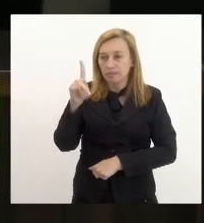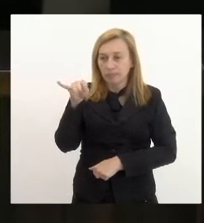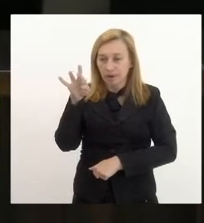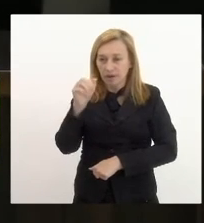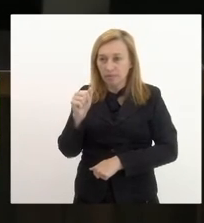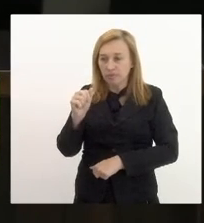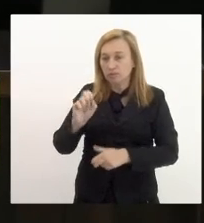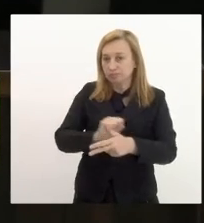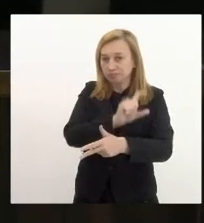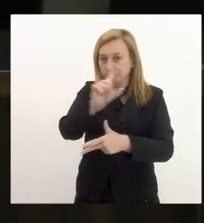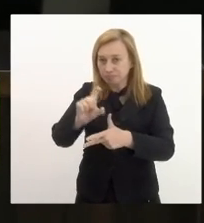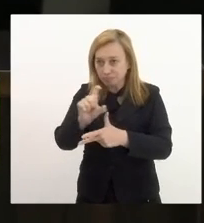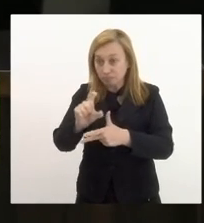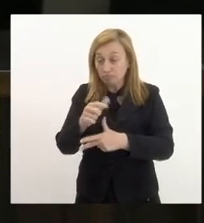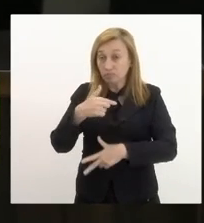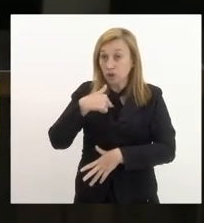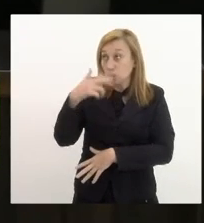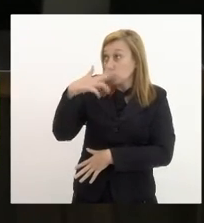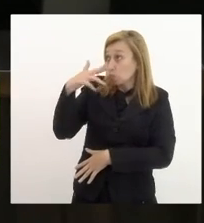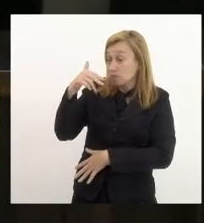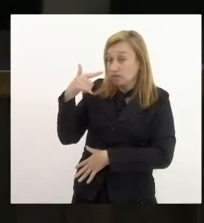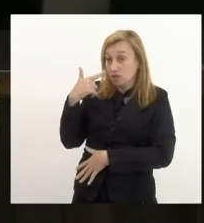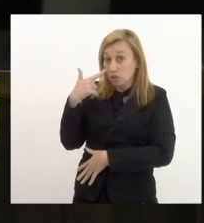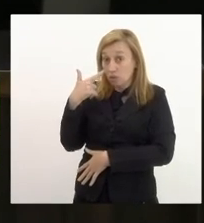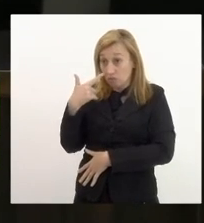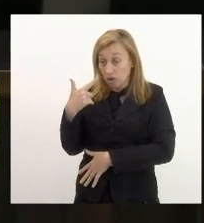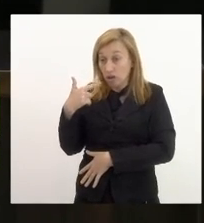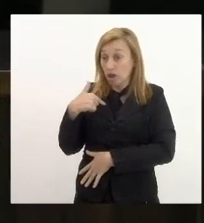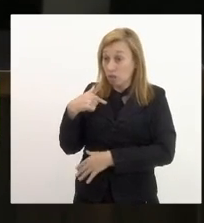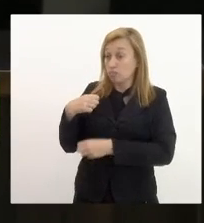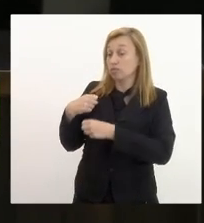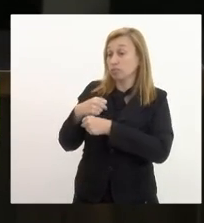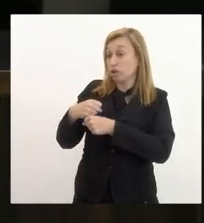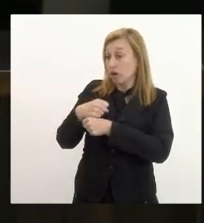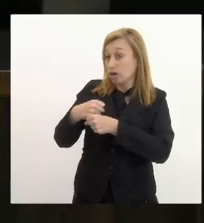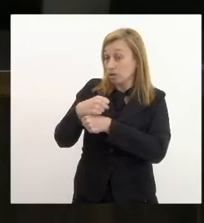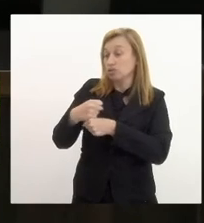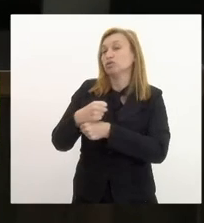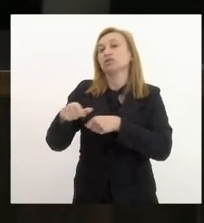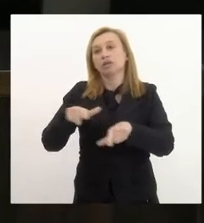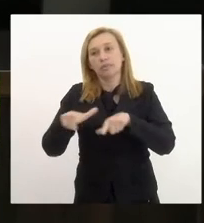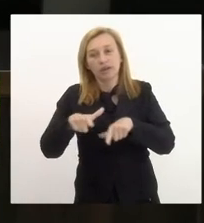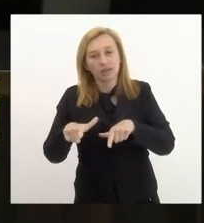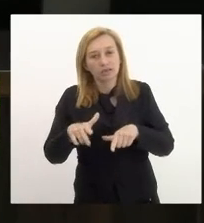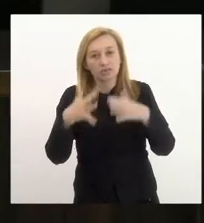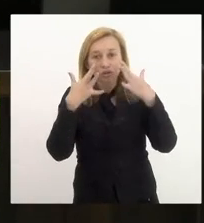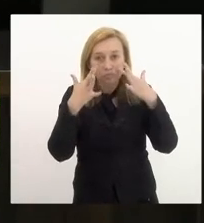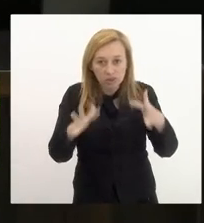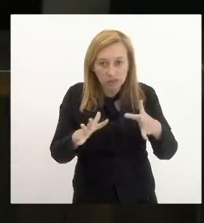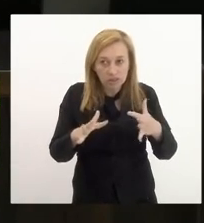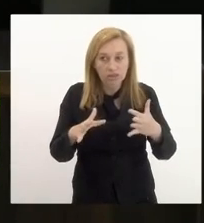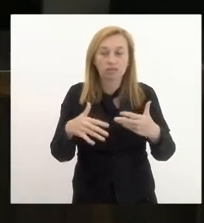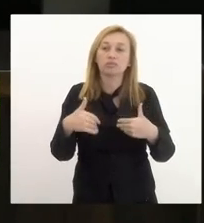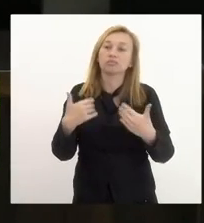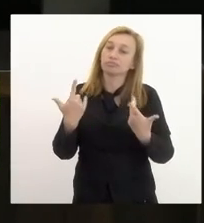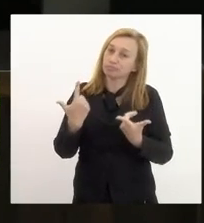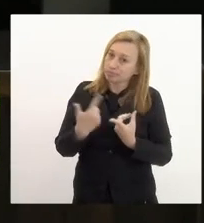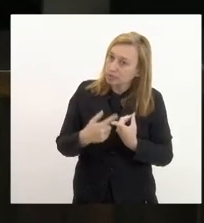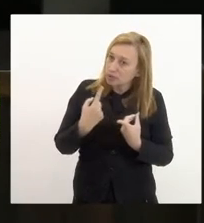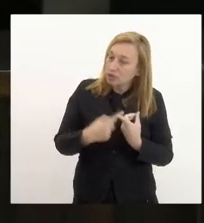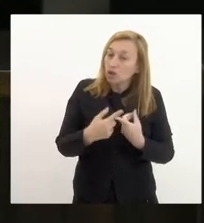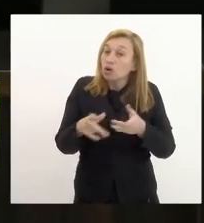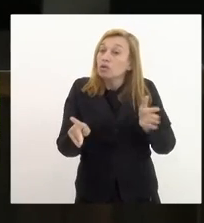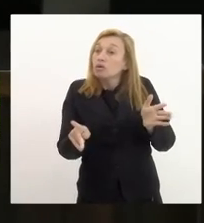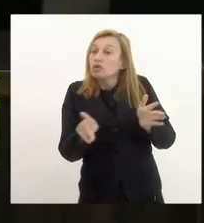por exemplo nunca vi e olha que eu tô no estado há muitos anos então te chamando atenção porque